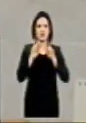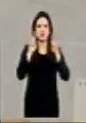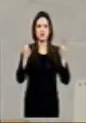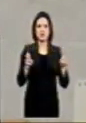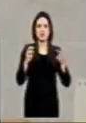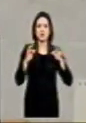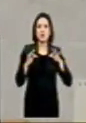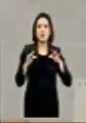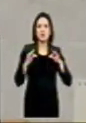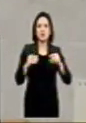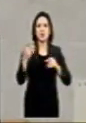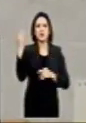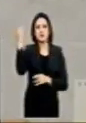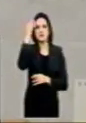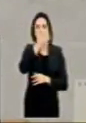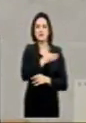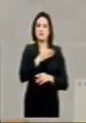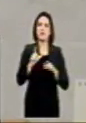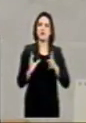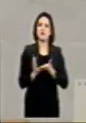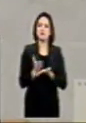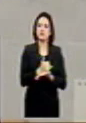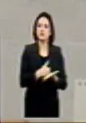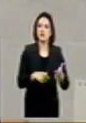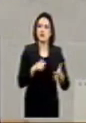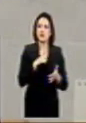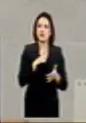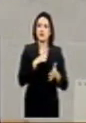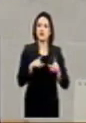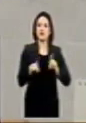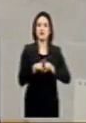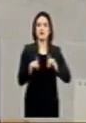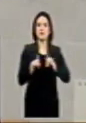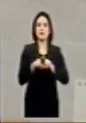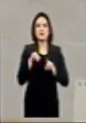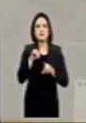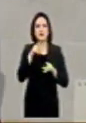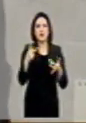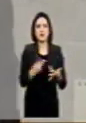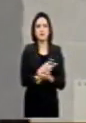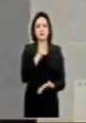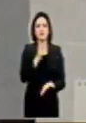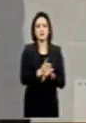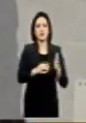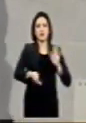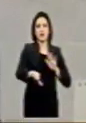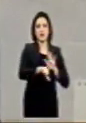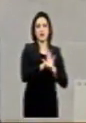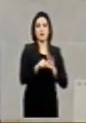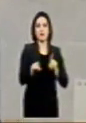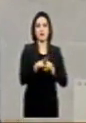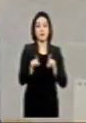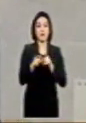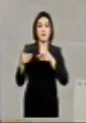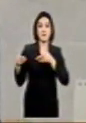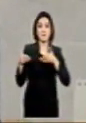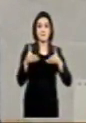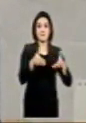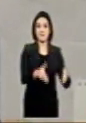provas produzidas, sobre a materialidade de eventual crime e sobre a participação de